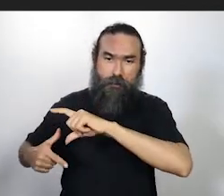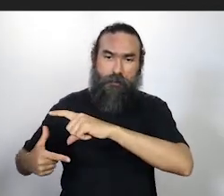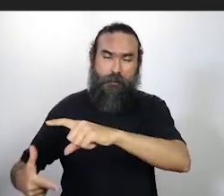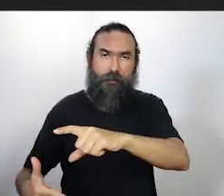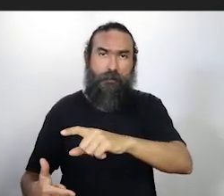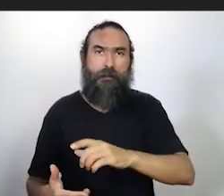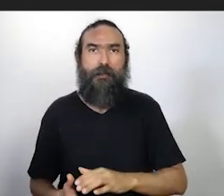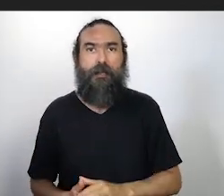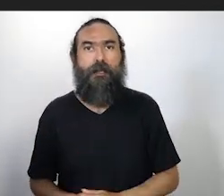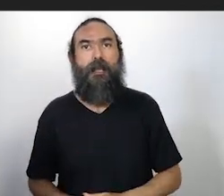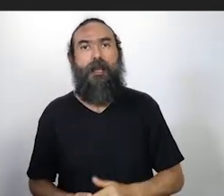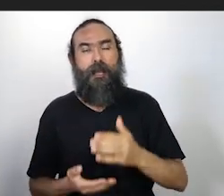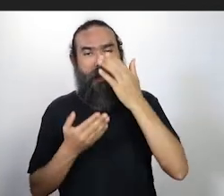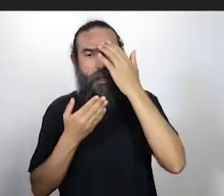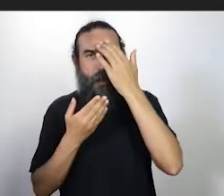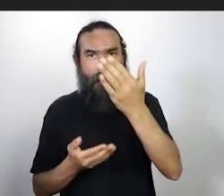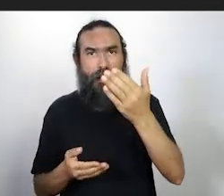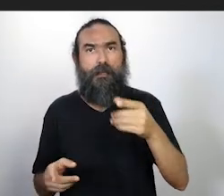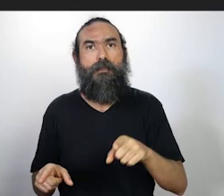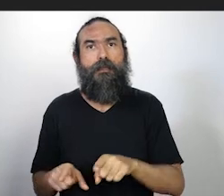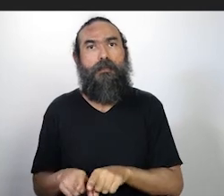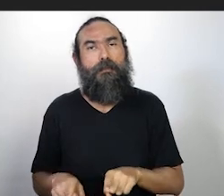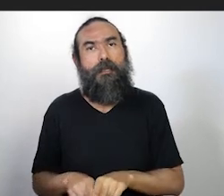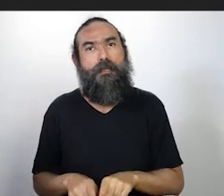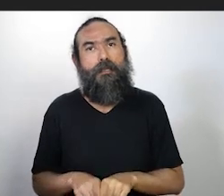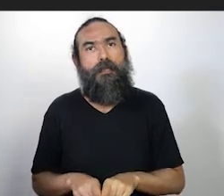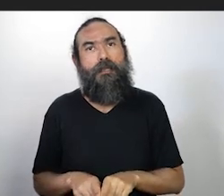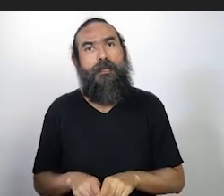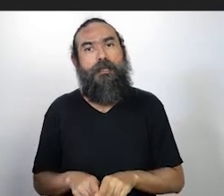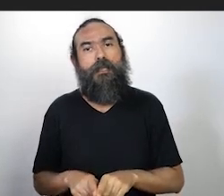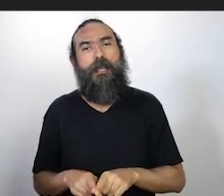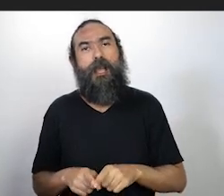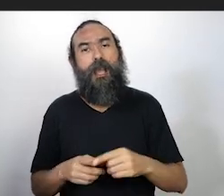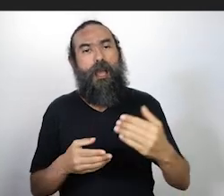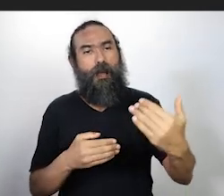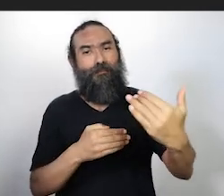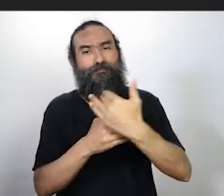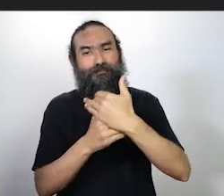de Culturas da Chapada. Agradeço a